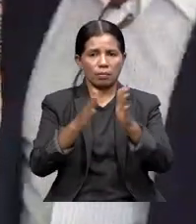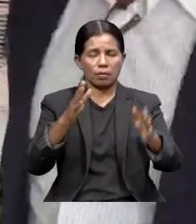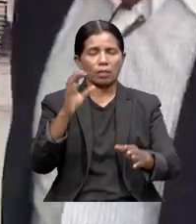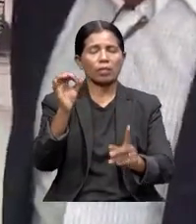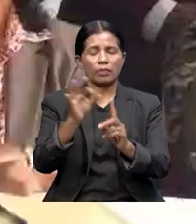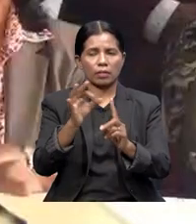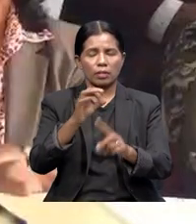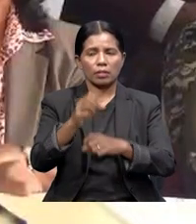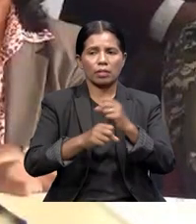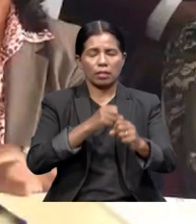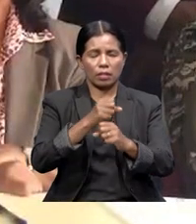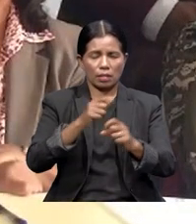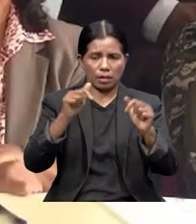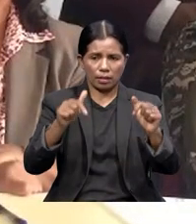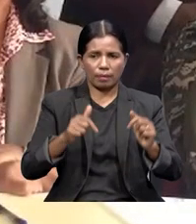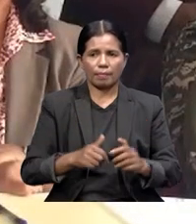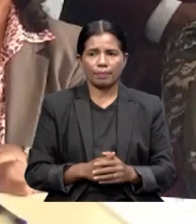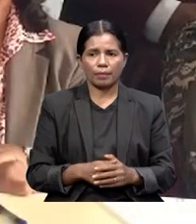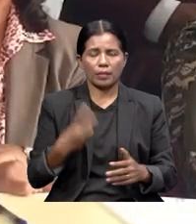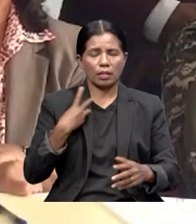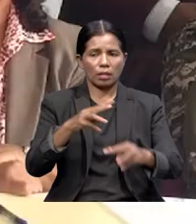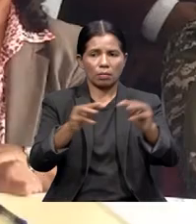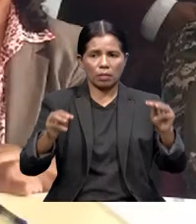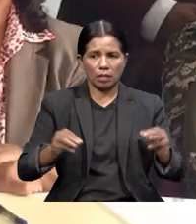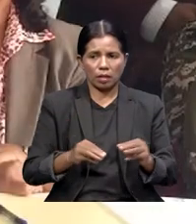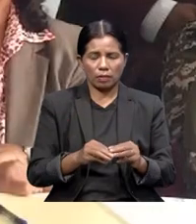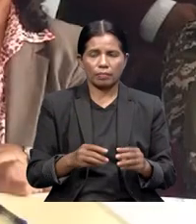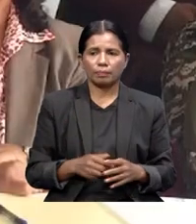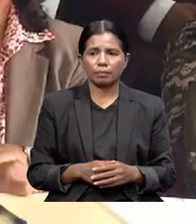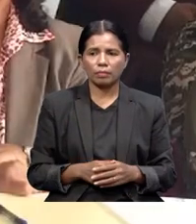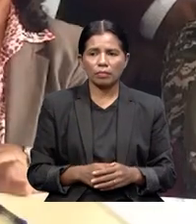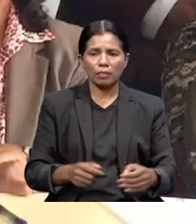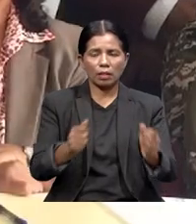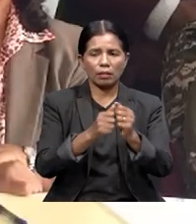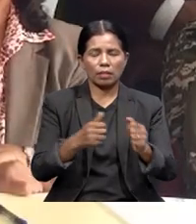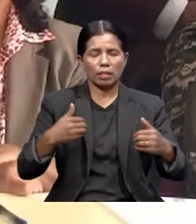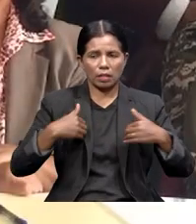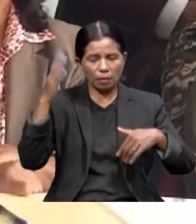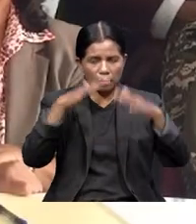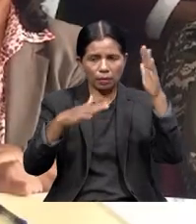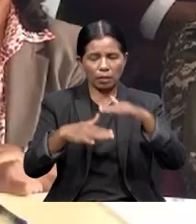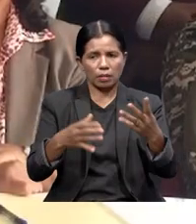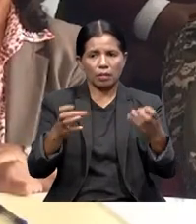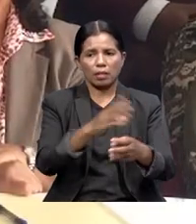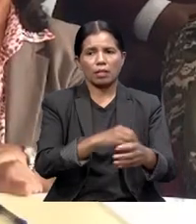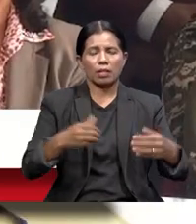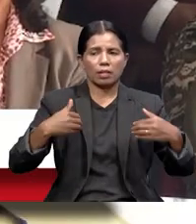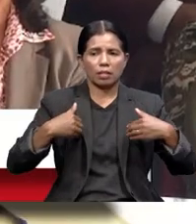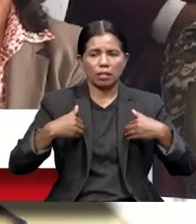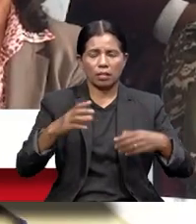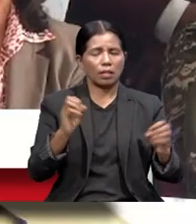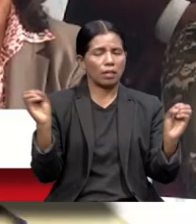em. Significante, deve acontecer aqui no município, deve maca a nossa perturbação, a nossa desordem